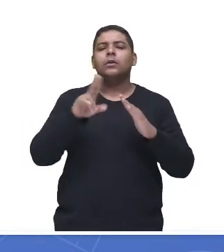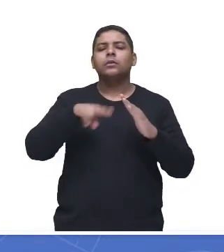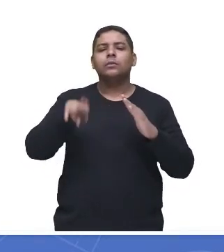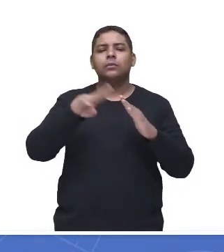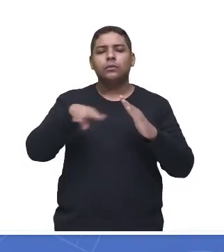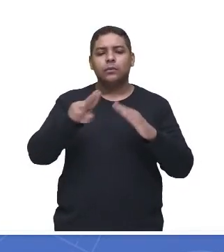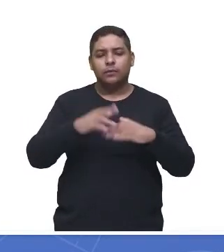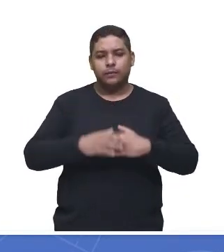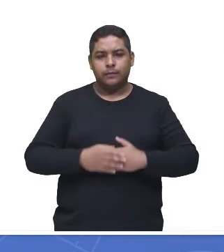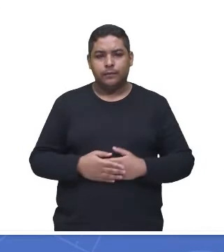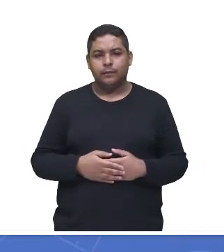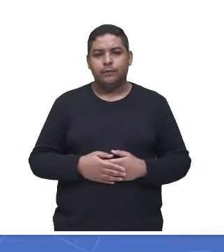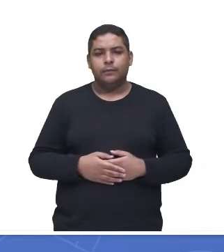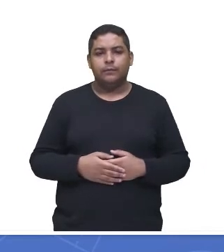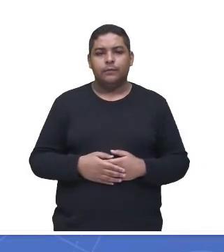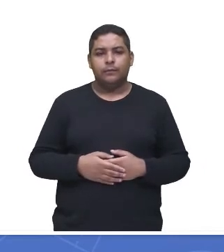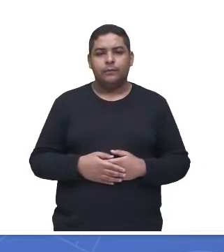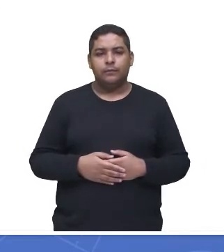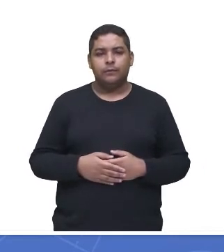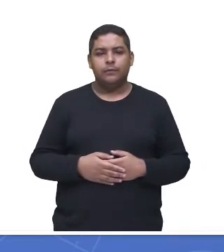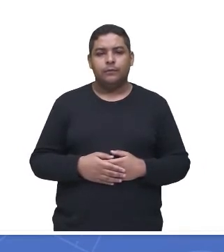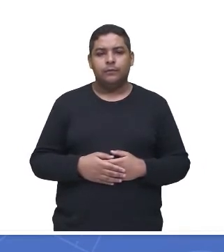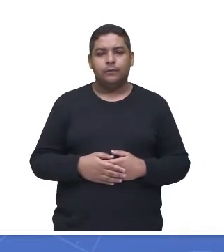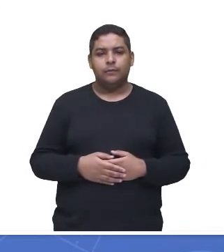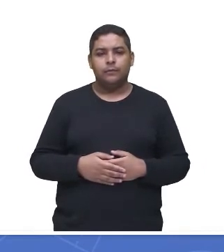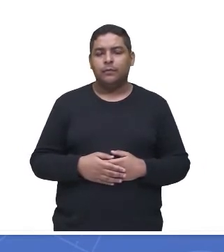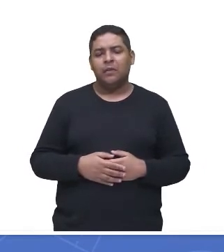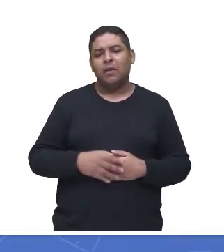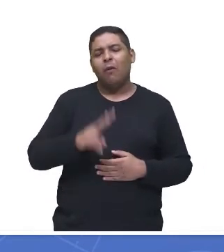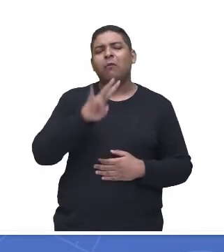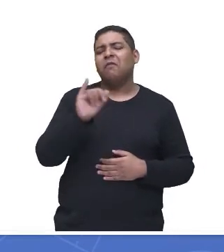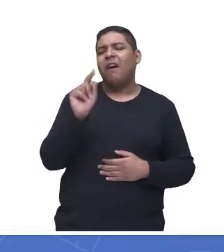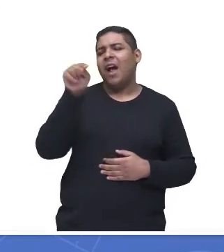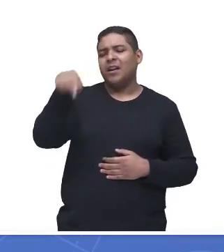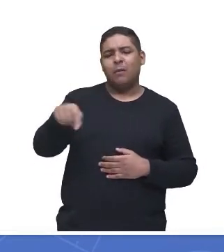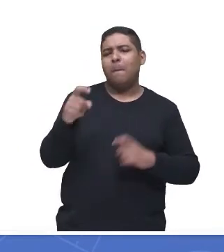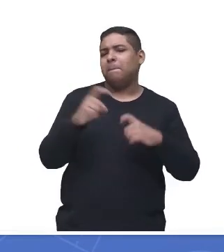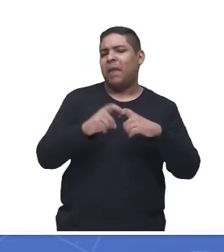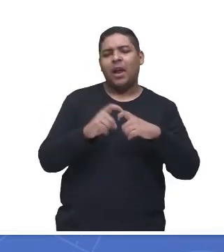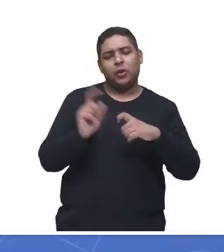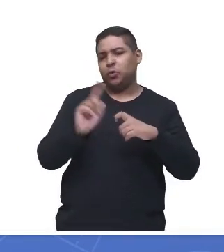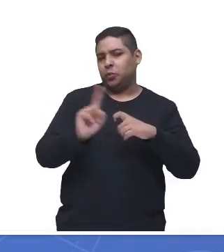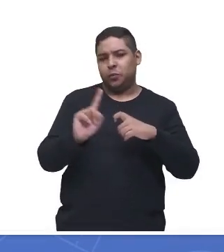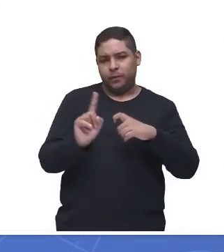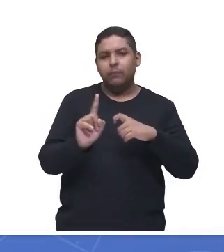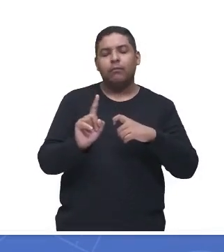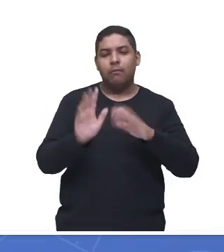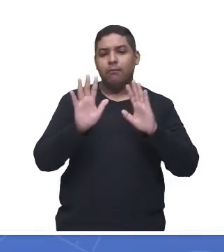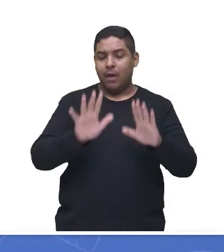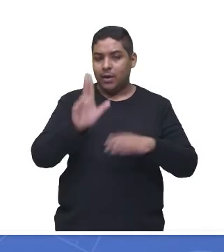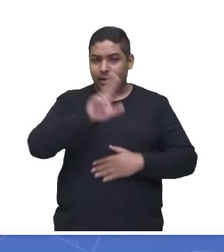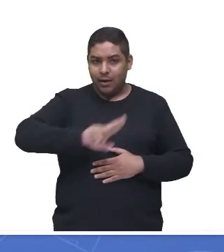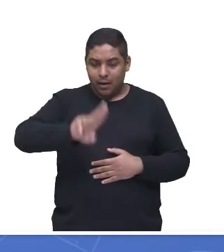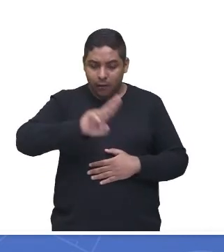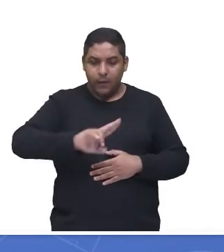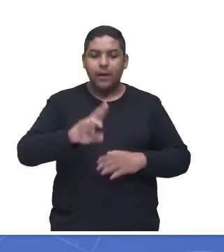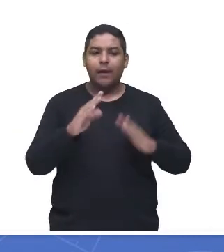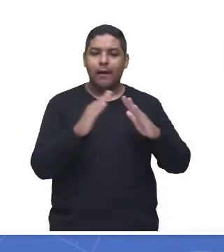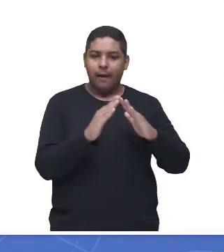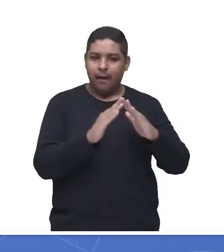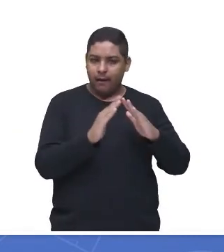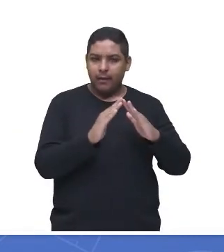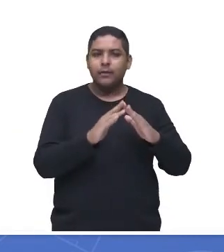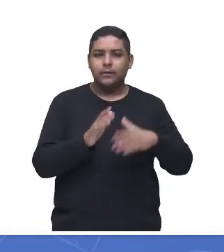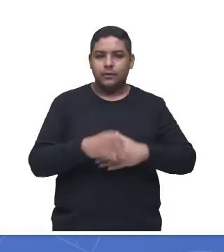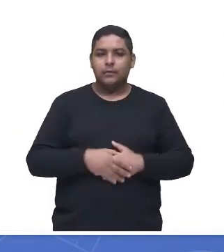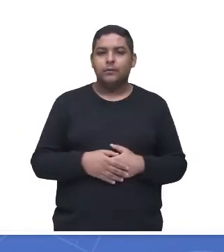muitas vezes, que vocês não buscam, não vão ao médico, né? Acontece alguma coisa, você está